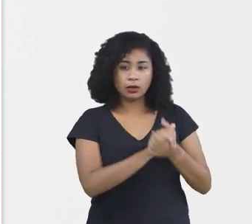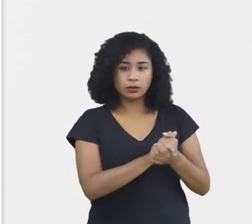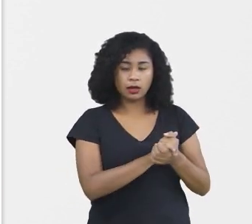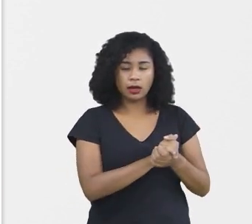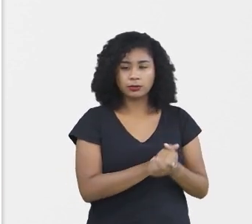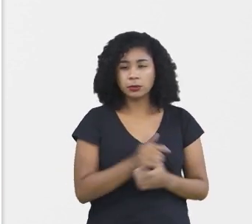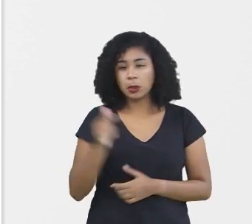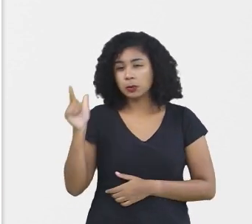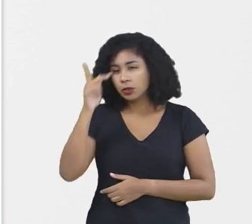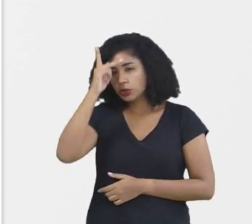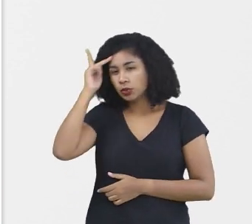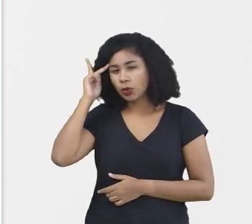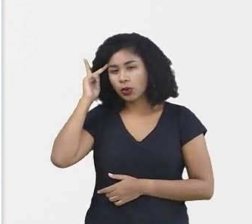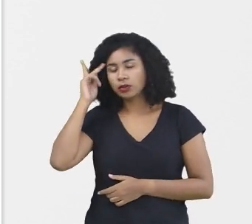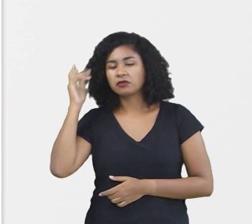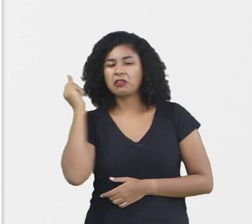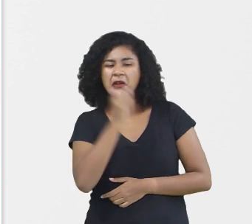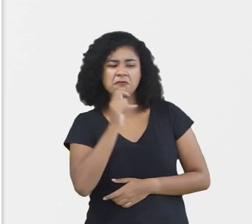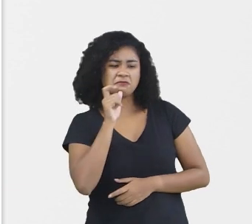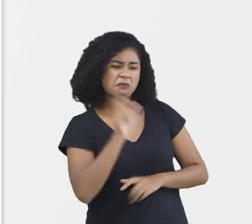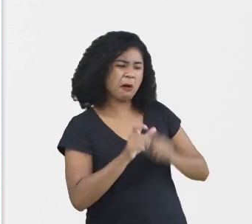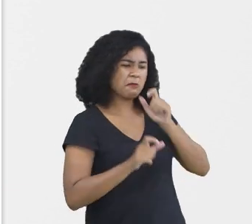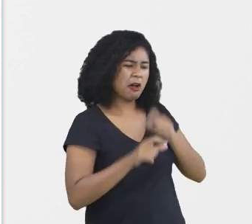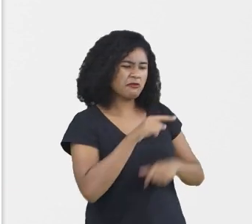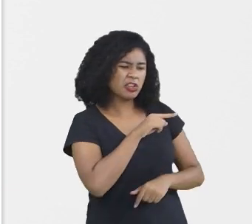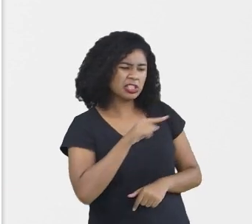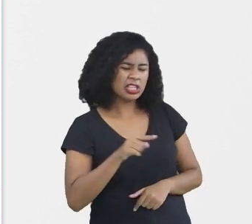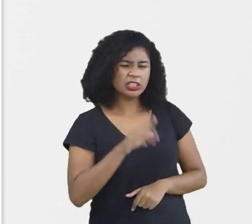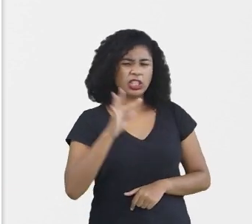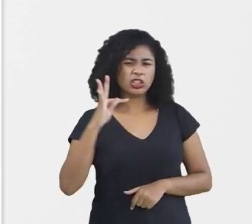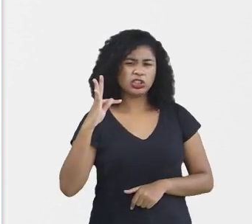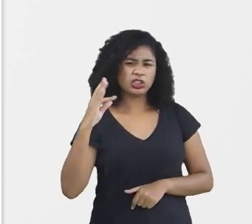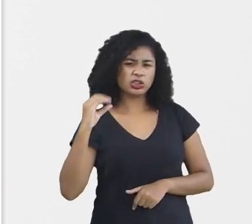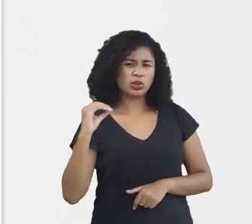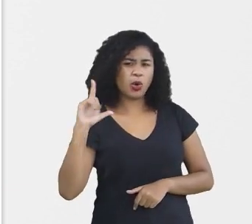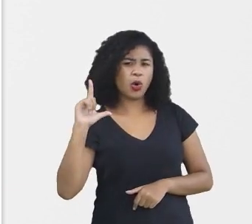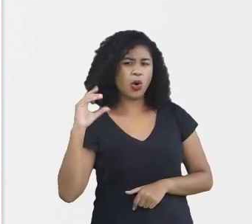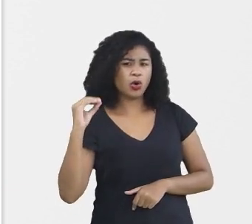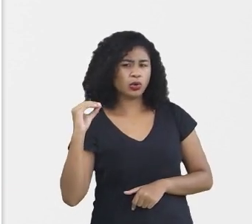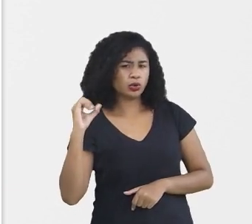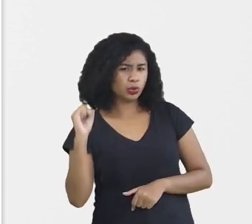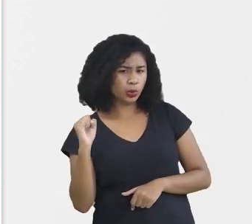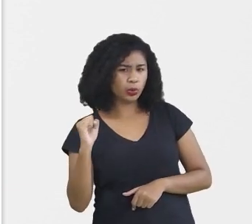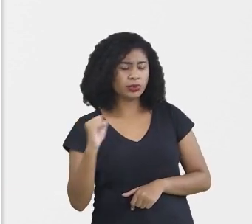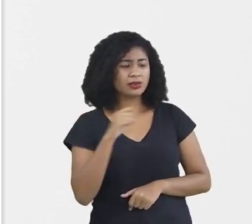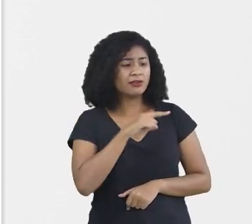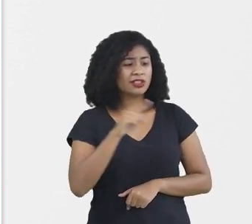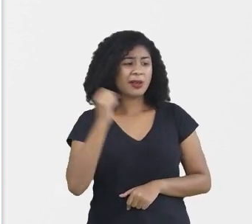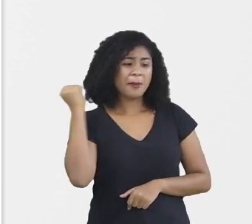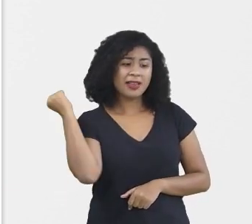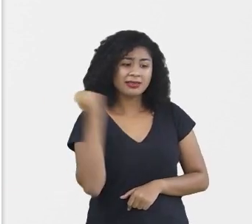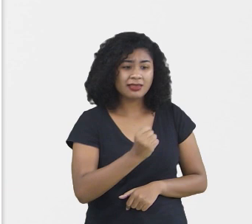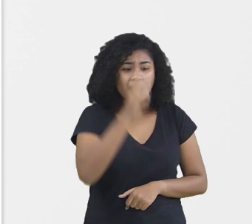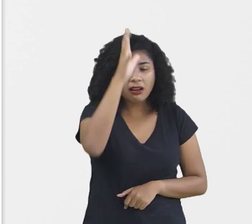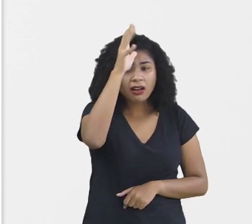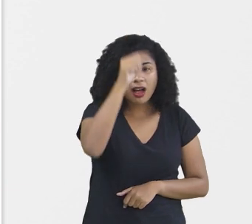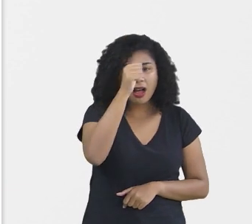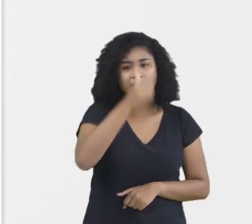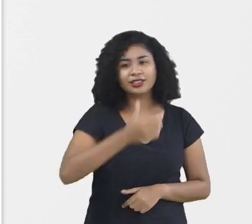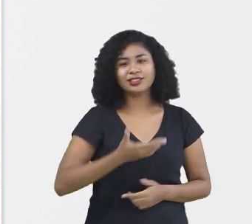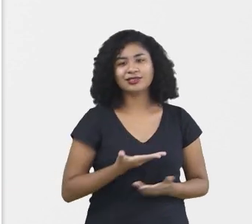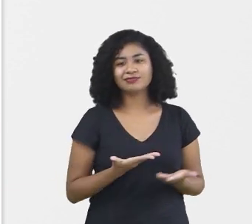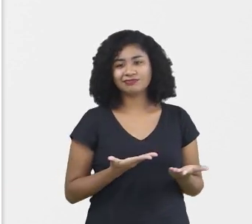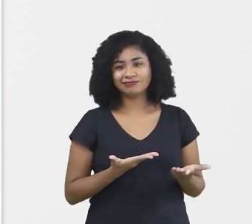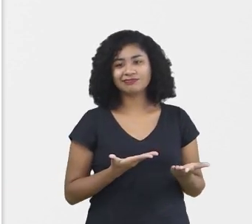de tolos? Porque eles mataram a galinha, tá? Eles mataram